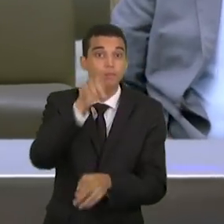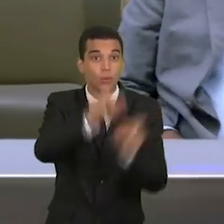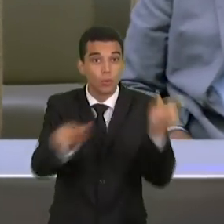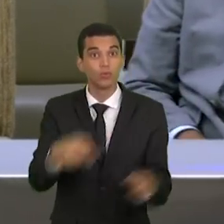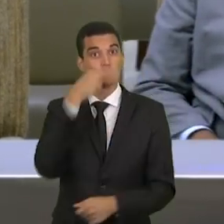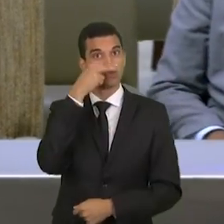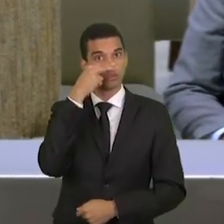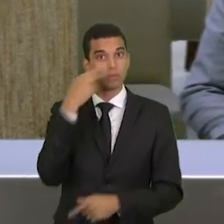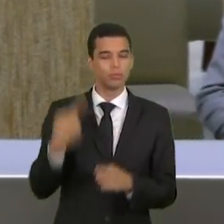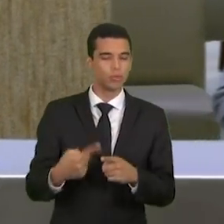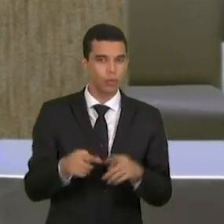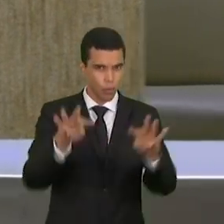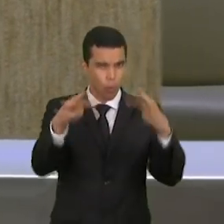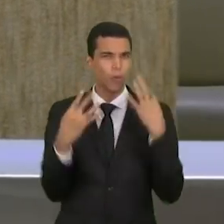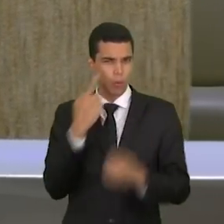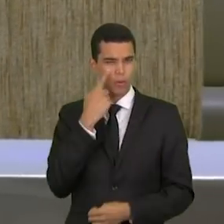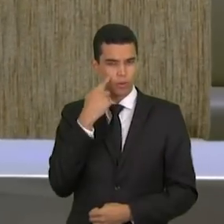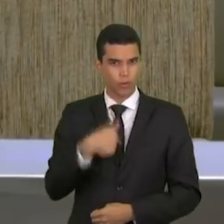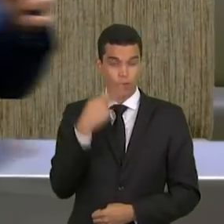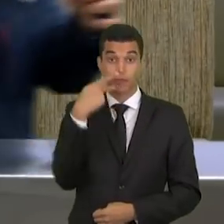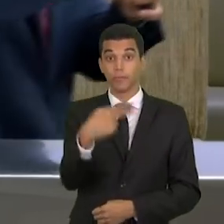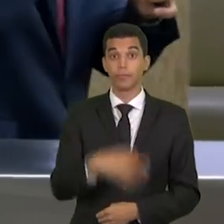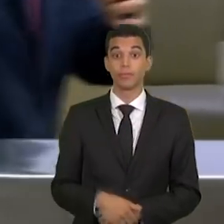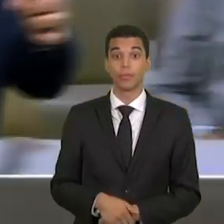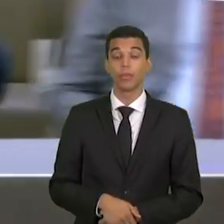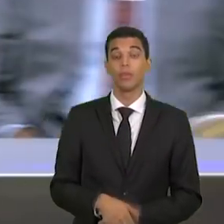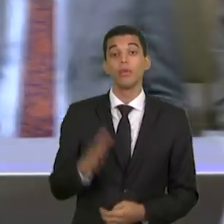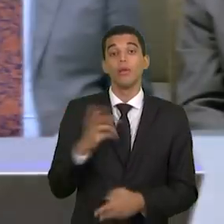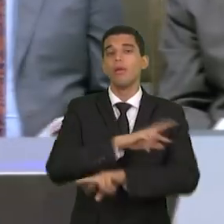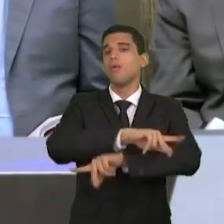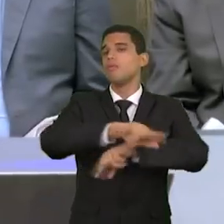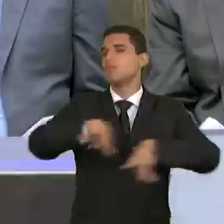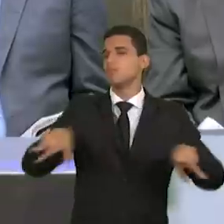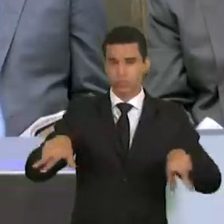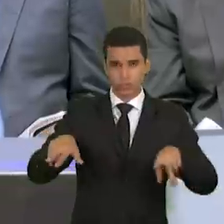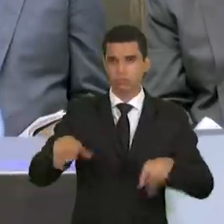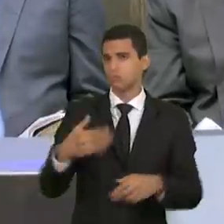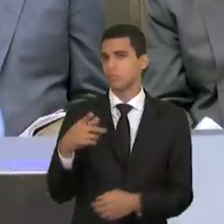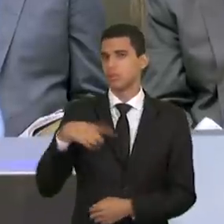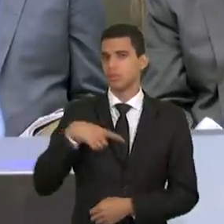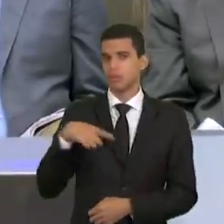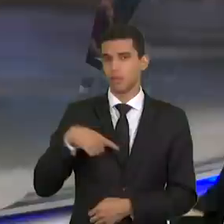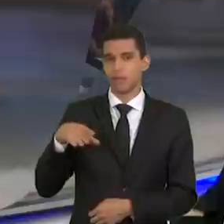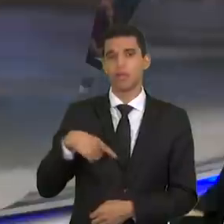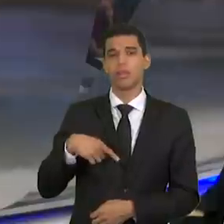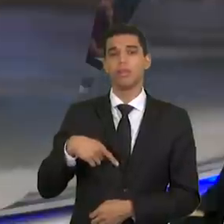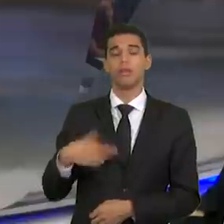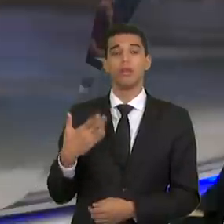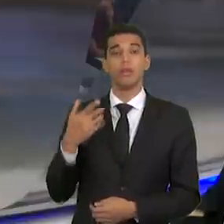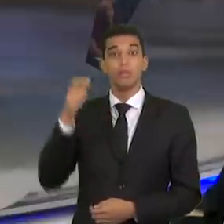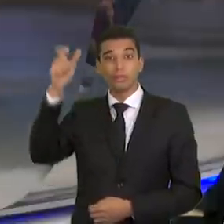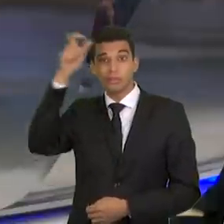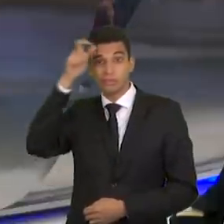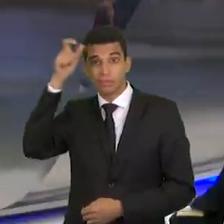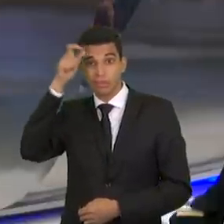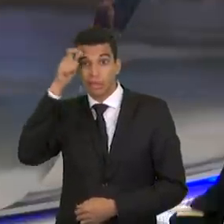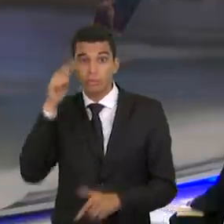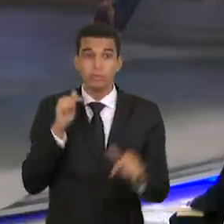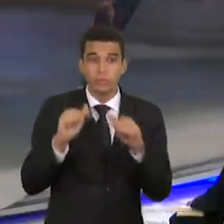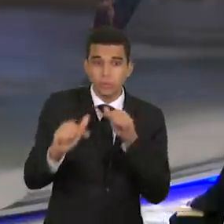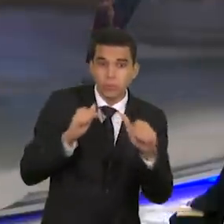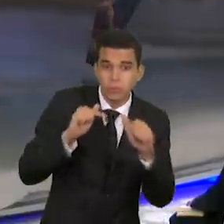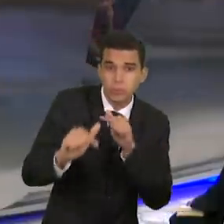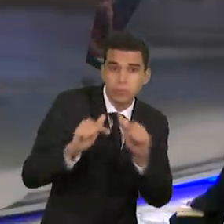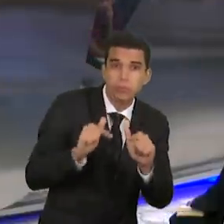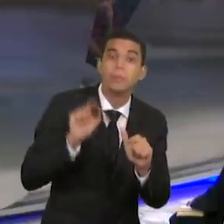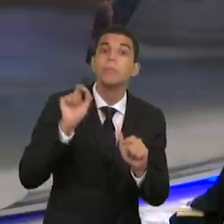para isto que vou colocar agora, existem muitas coisas advindas das ações satânicas para